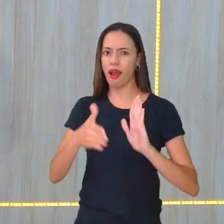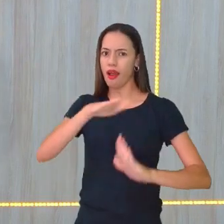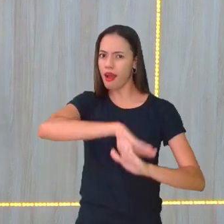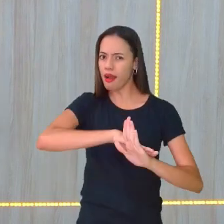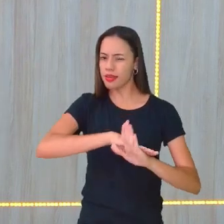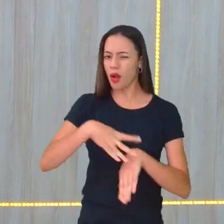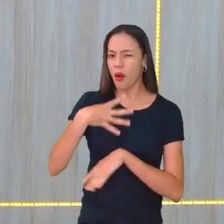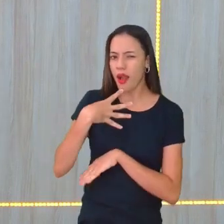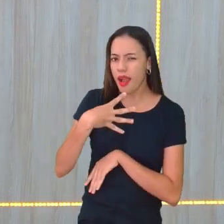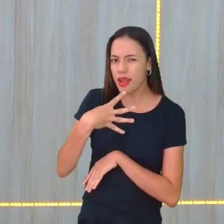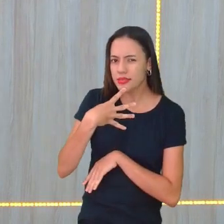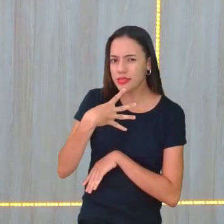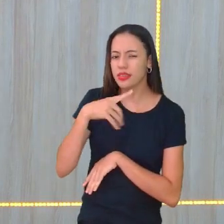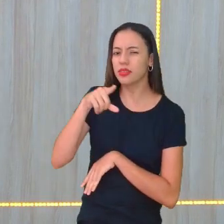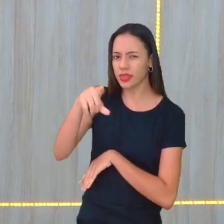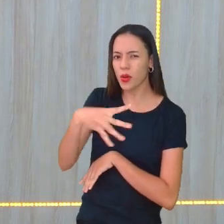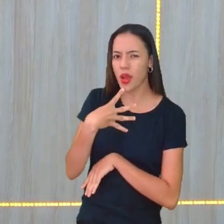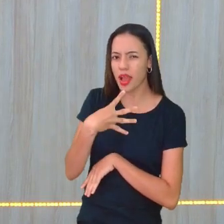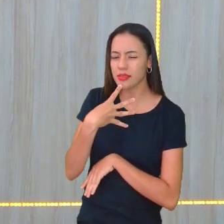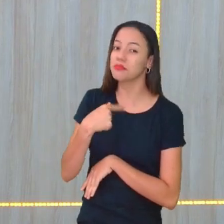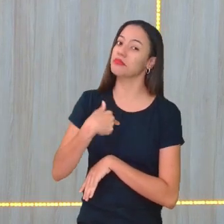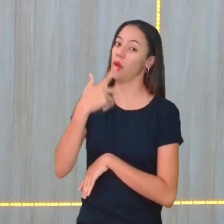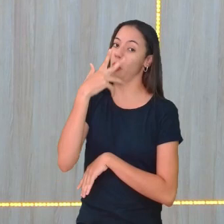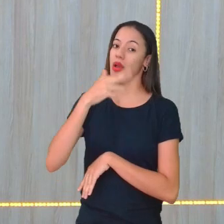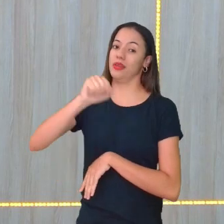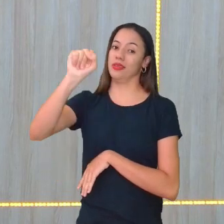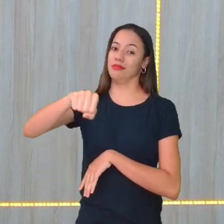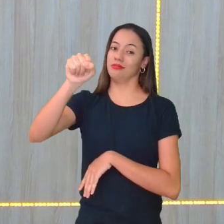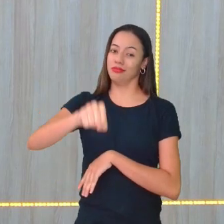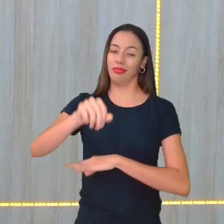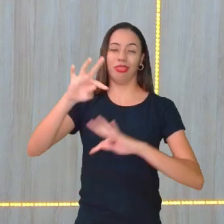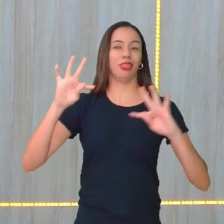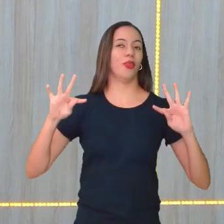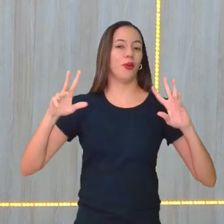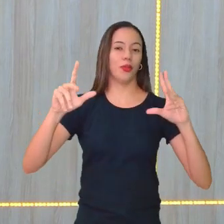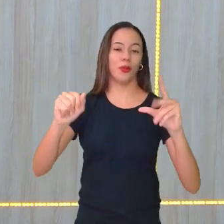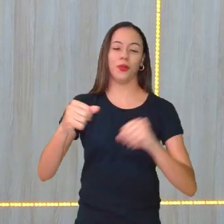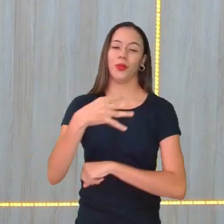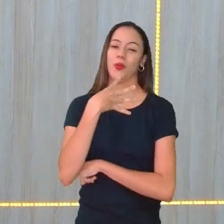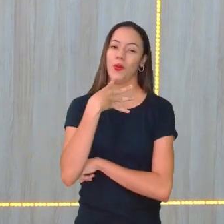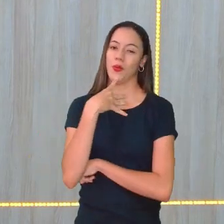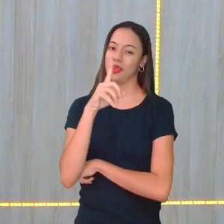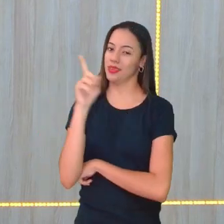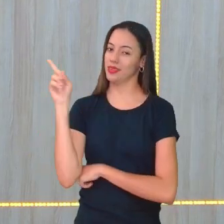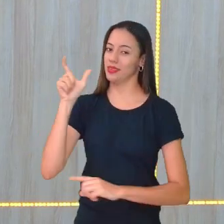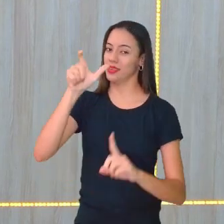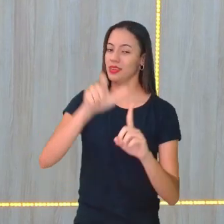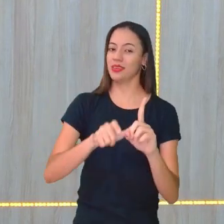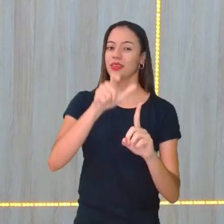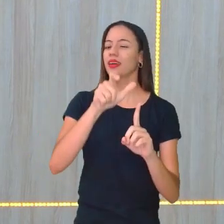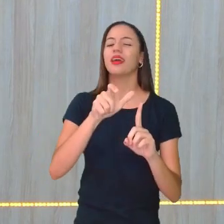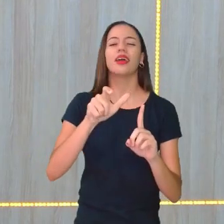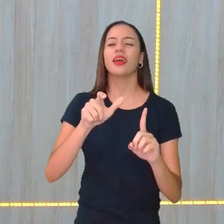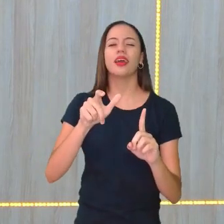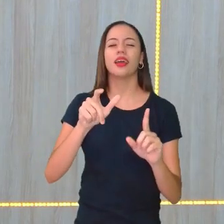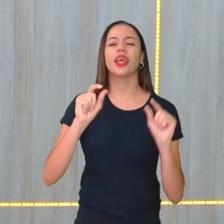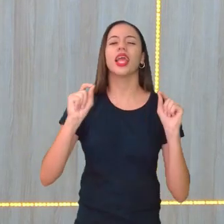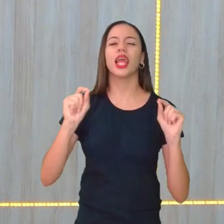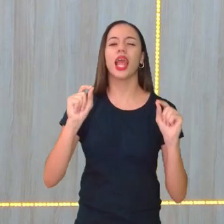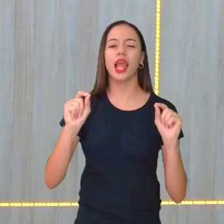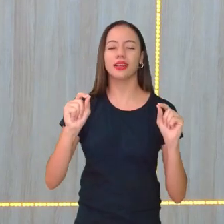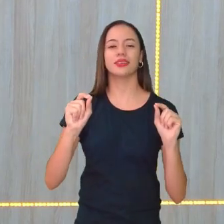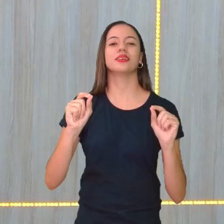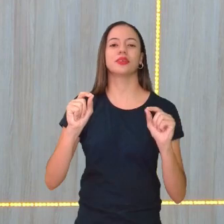viu, Juninho, esse personagem? Acredito que sim, né? Acho que todo mundo conhece esse personagem. É o nosso